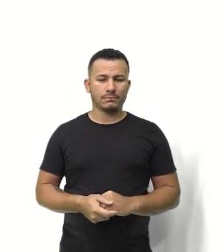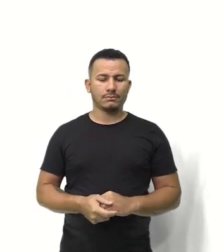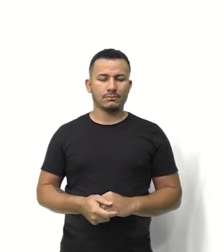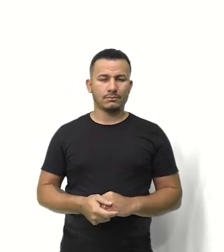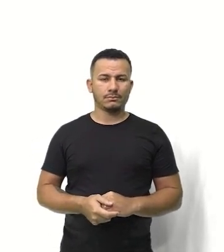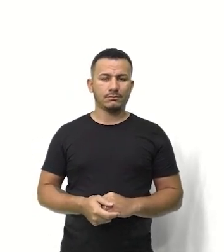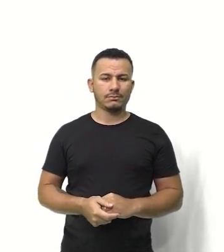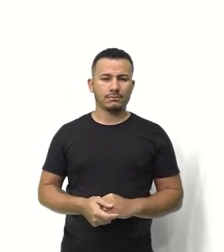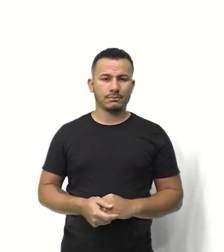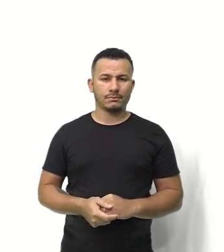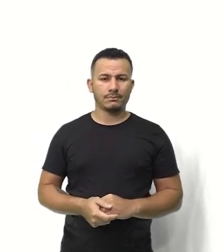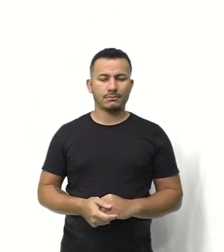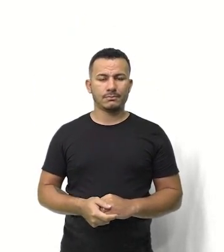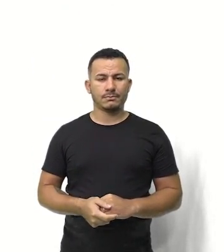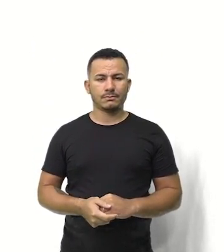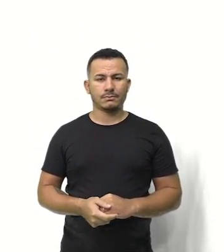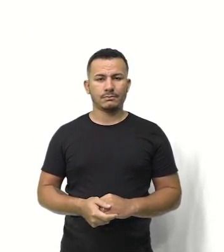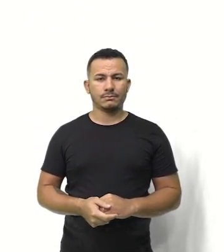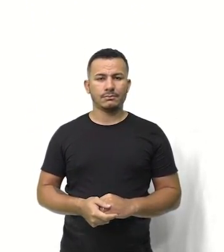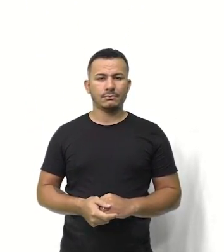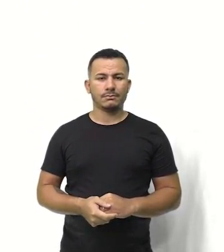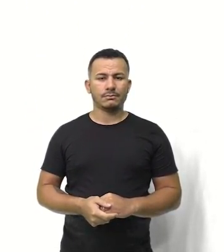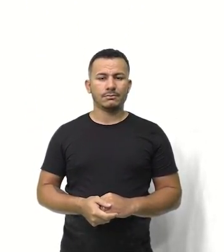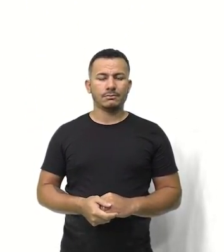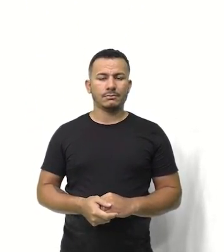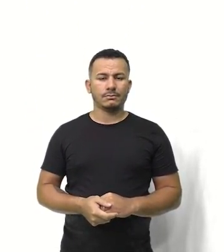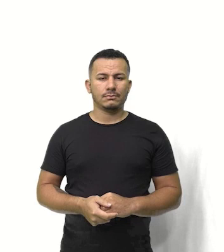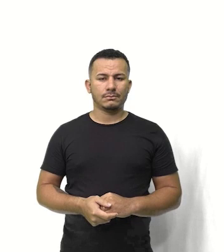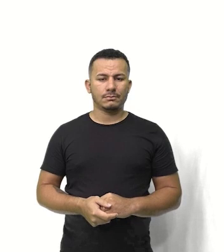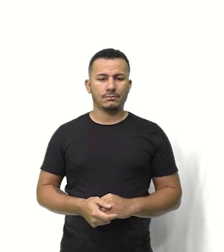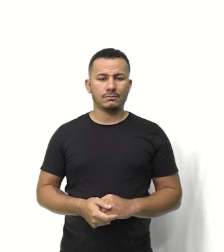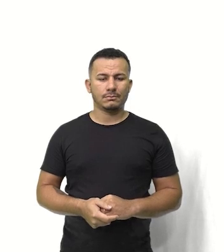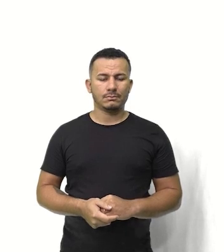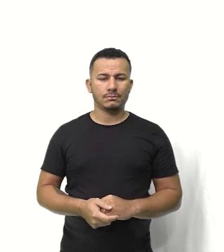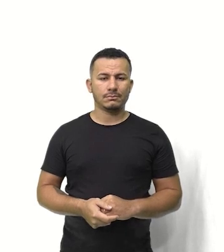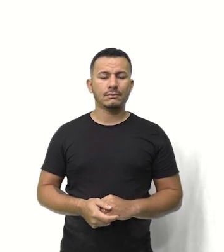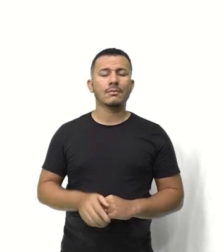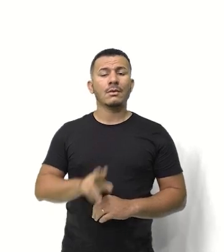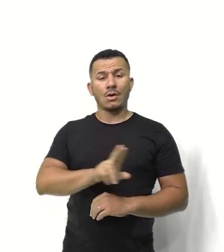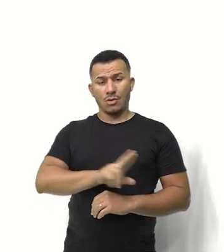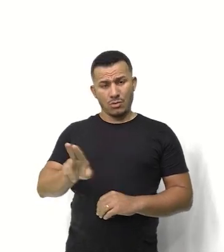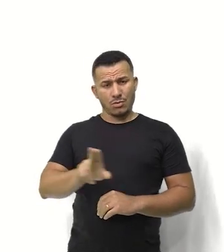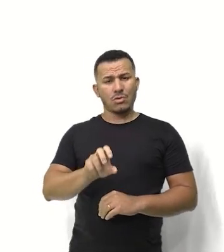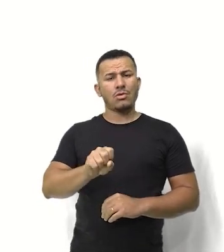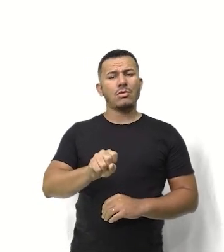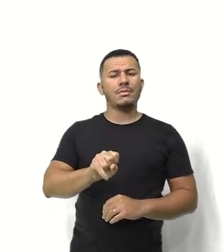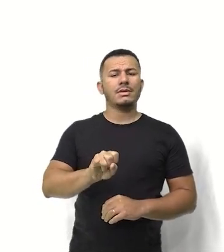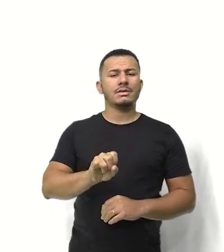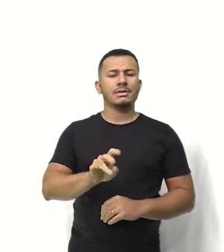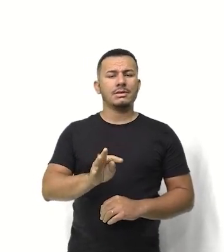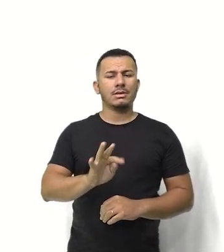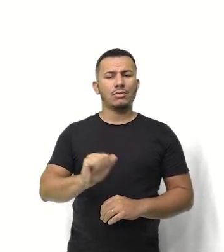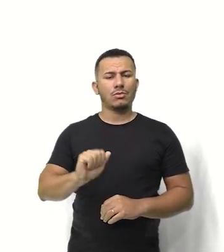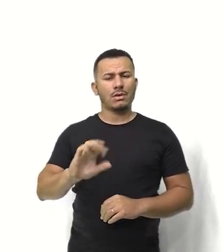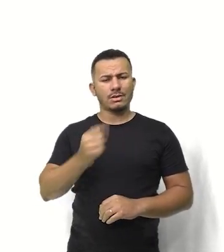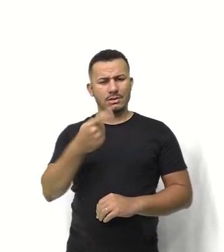mesmo exemplo. Pegando esse mesmo exemplo aqui, ó, eu vou chamar isso como